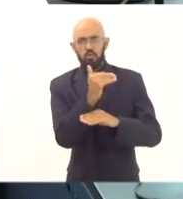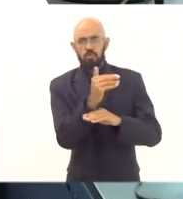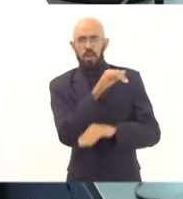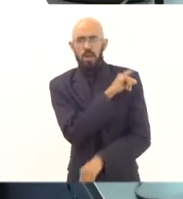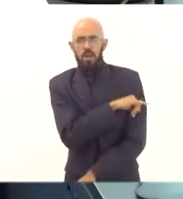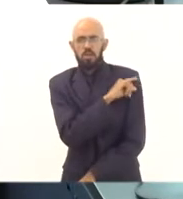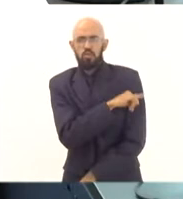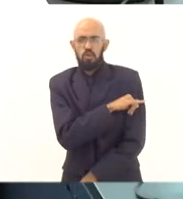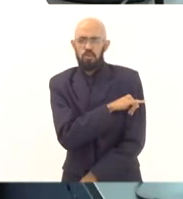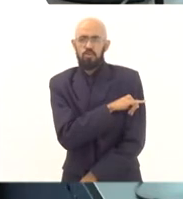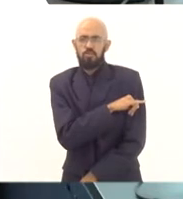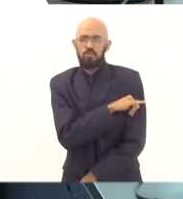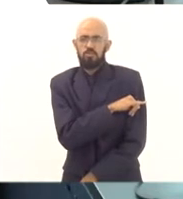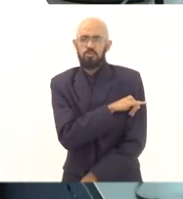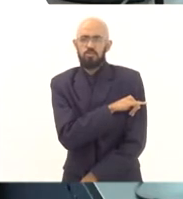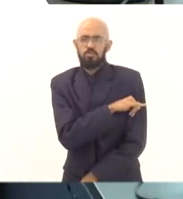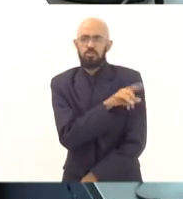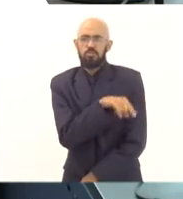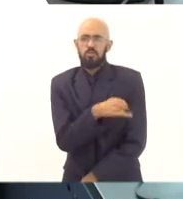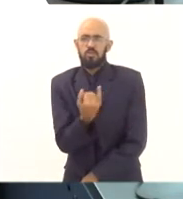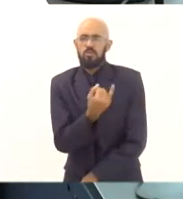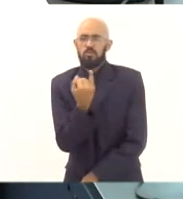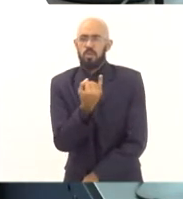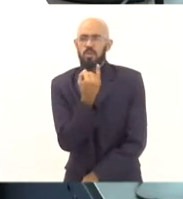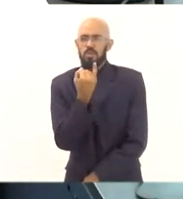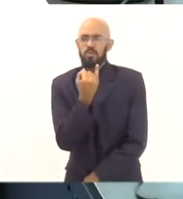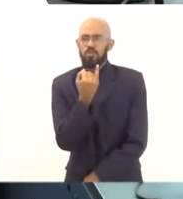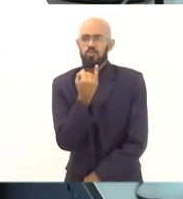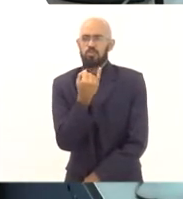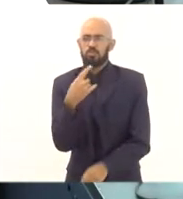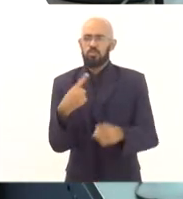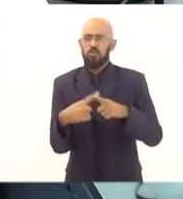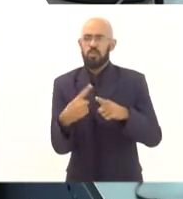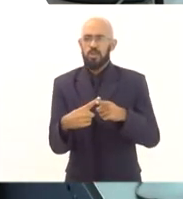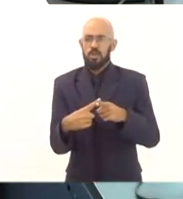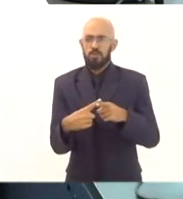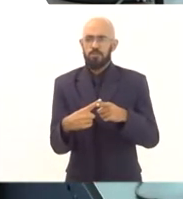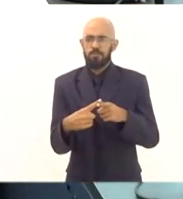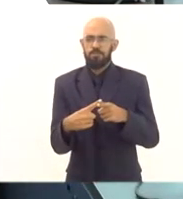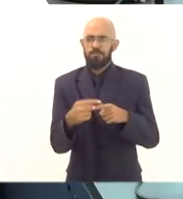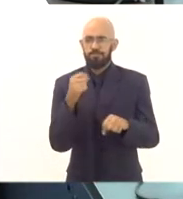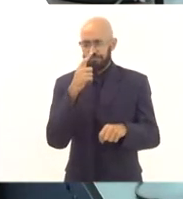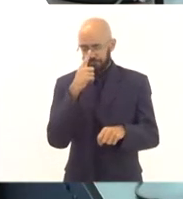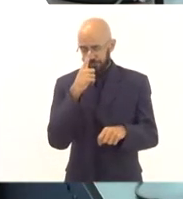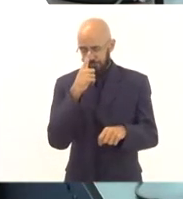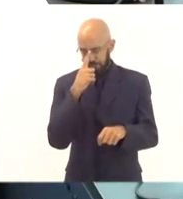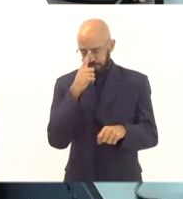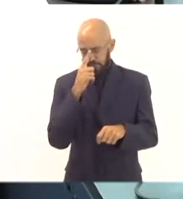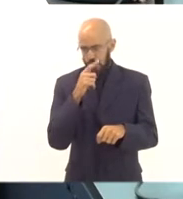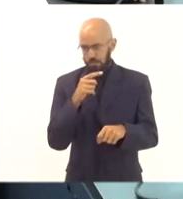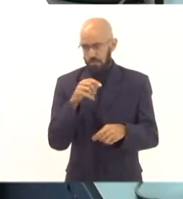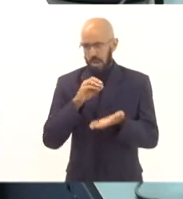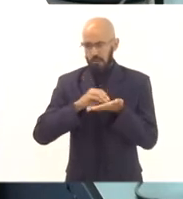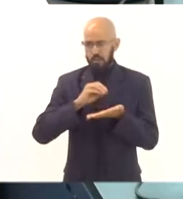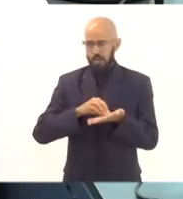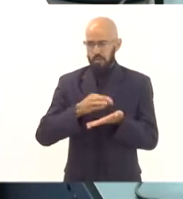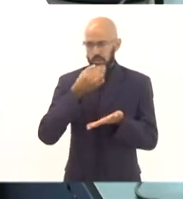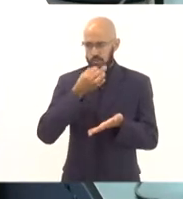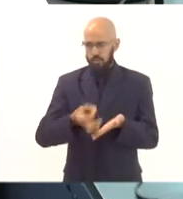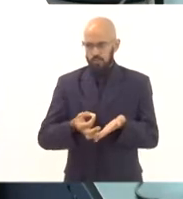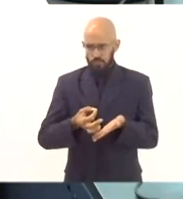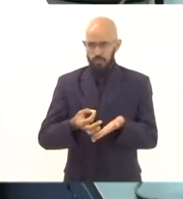RJ Então isso é importante porque além da injustificada